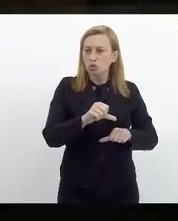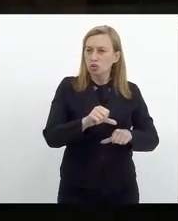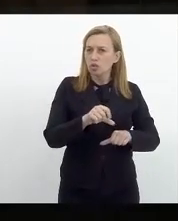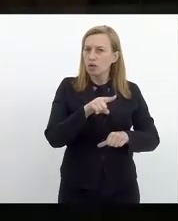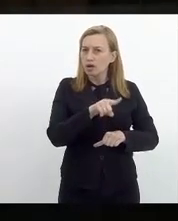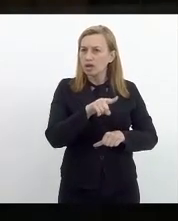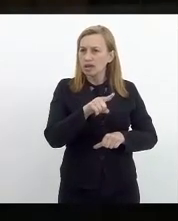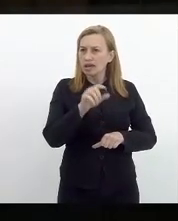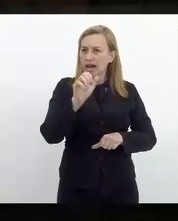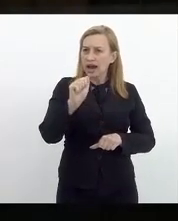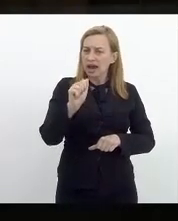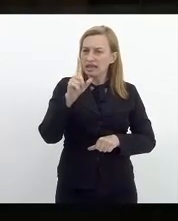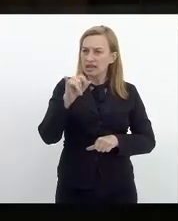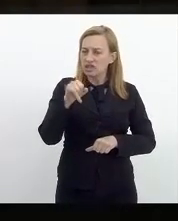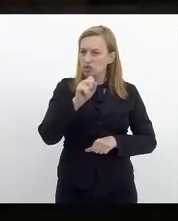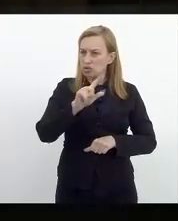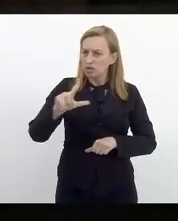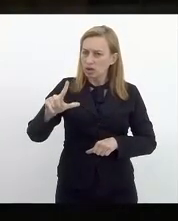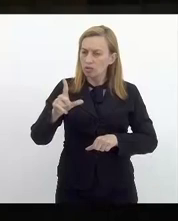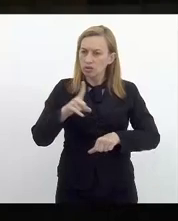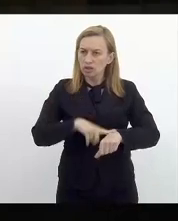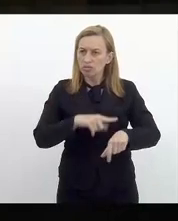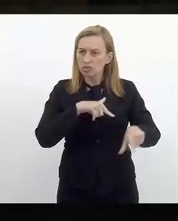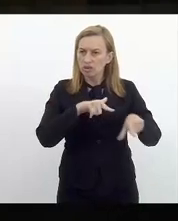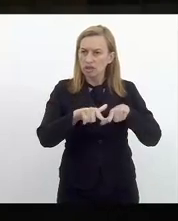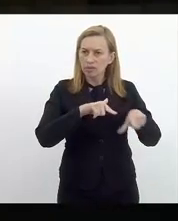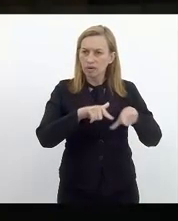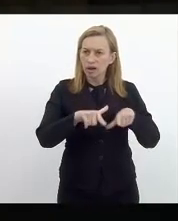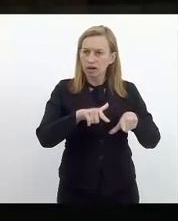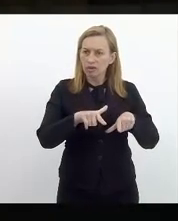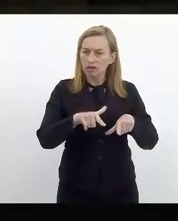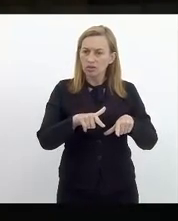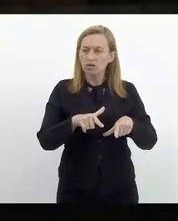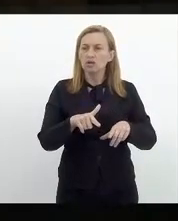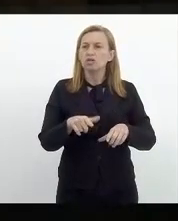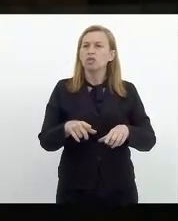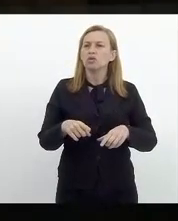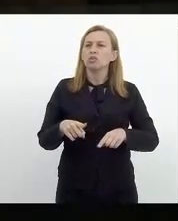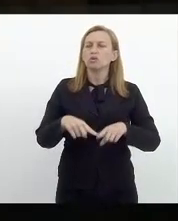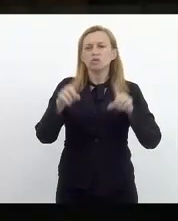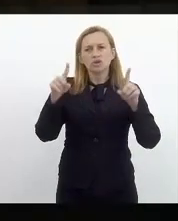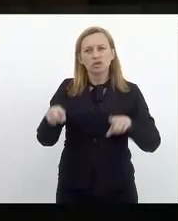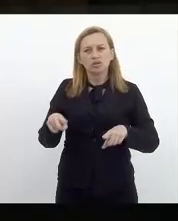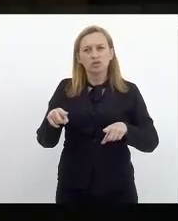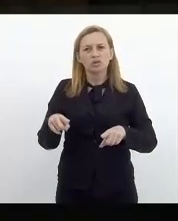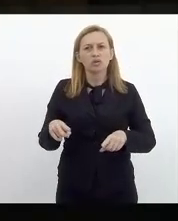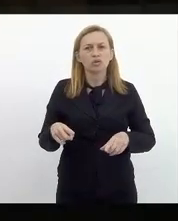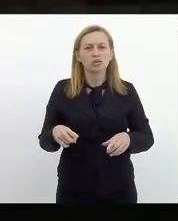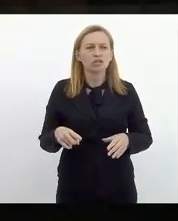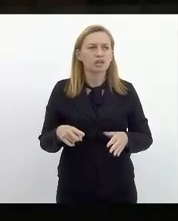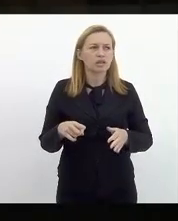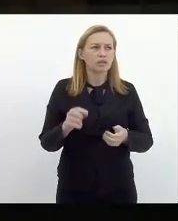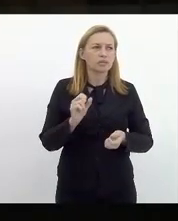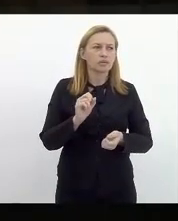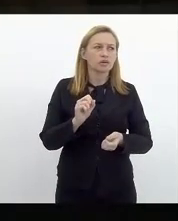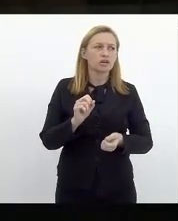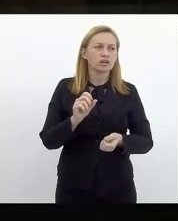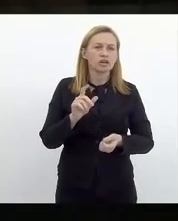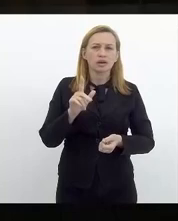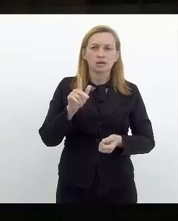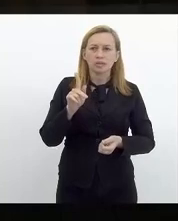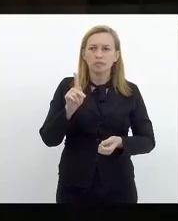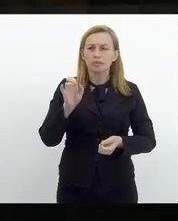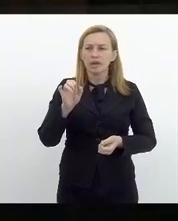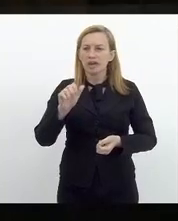por adicional por tempo de serviço E aí o servidor que tenha sofrido pena o suspensão o